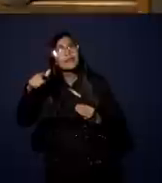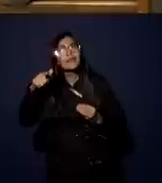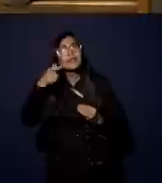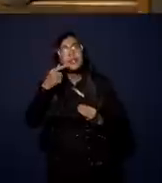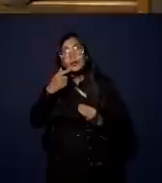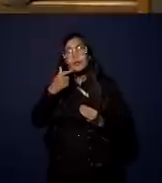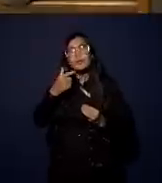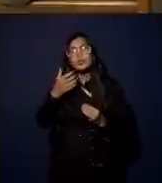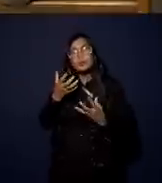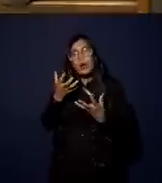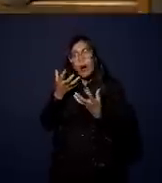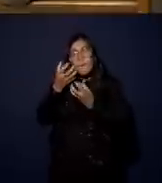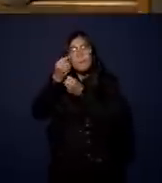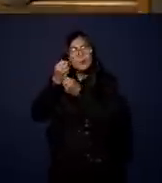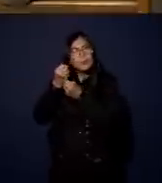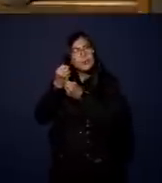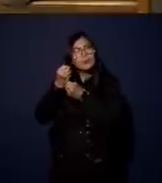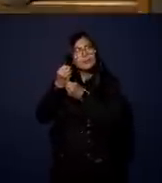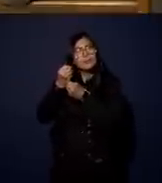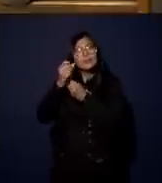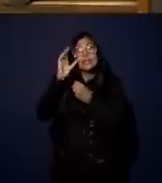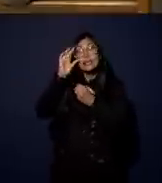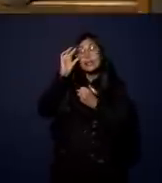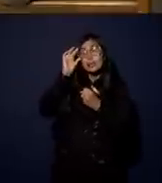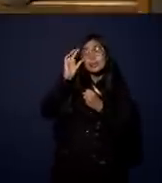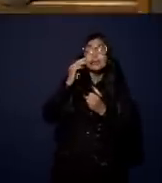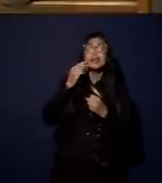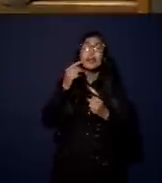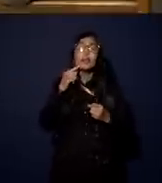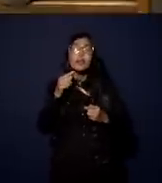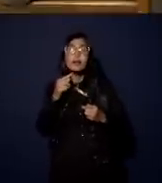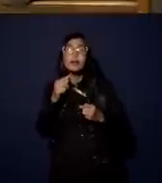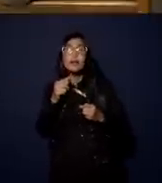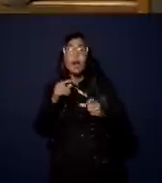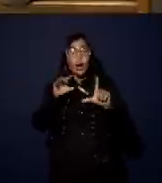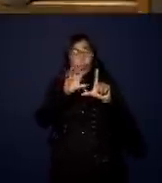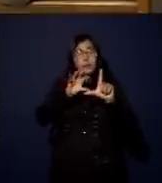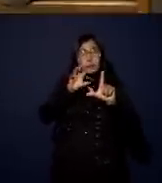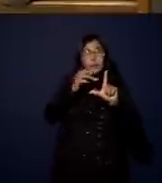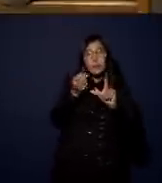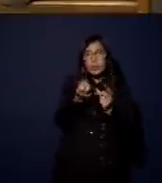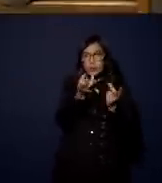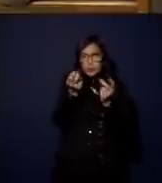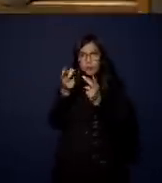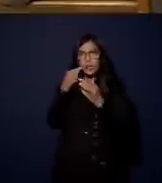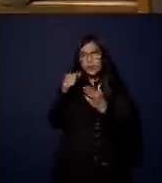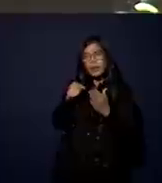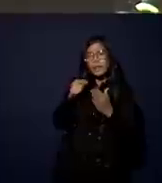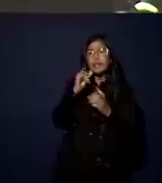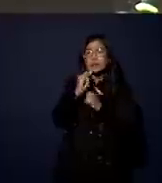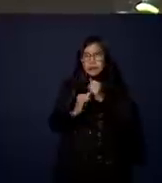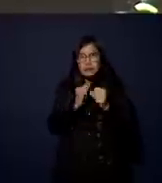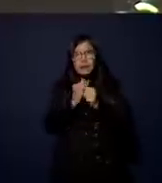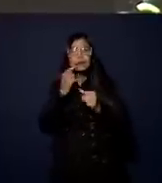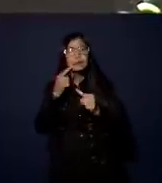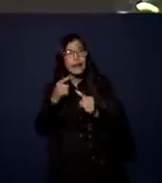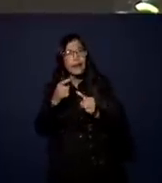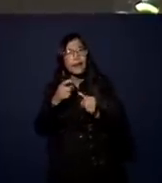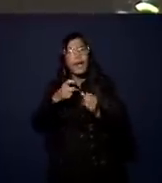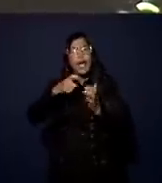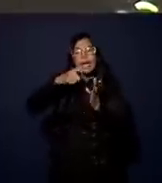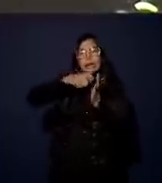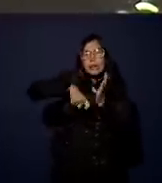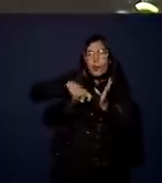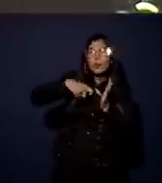acho que tem alguns players que chegaram e que tem uma desorganização tributária bastante